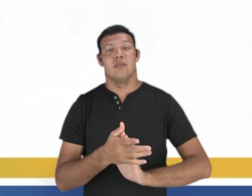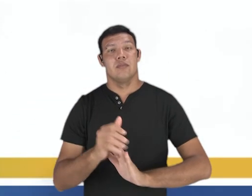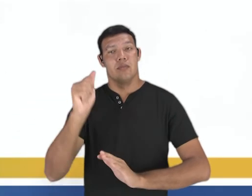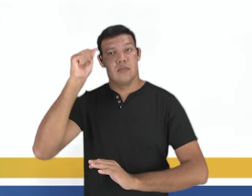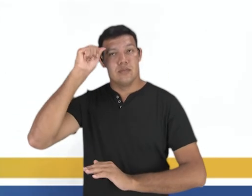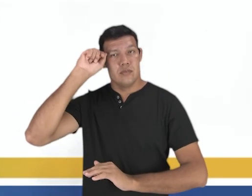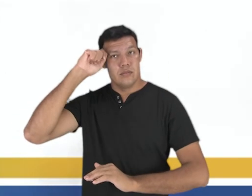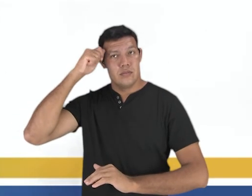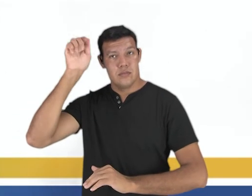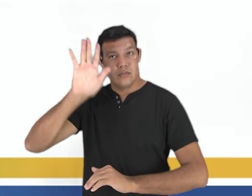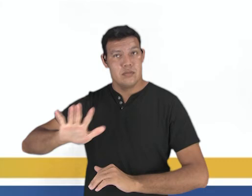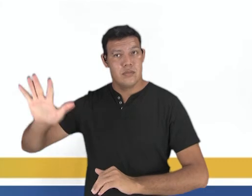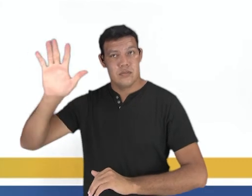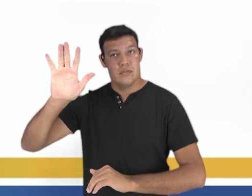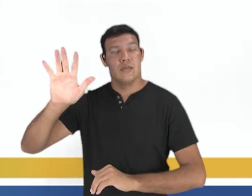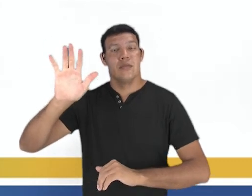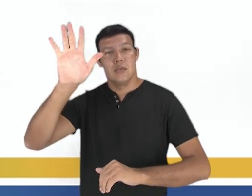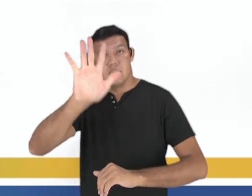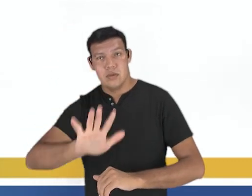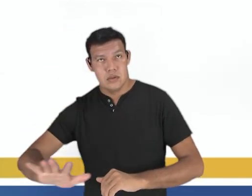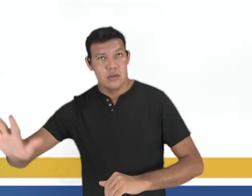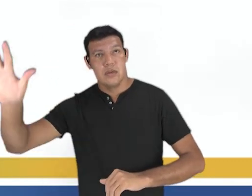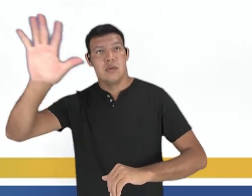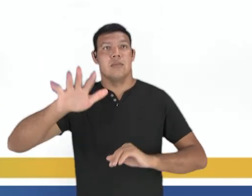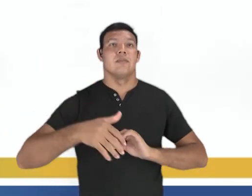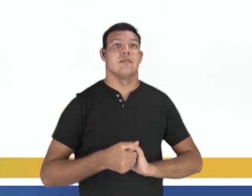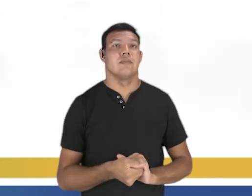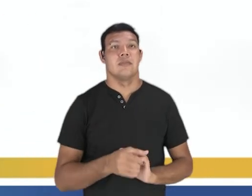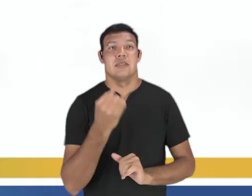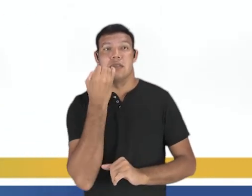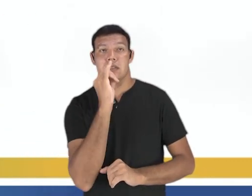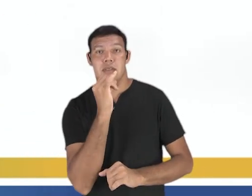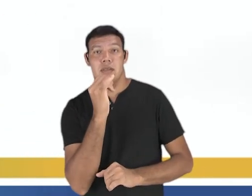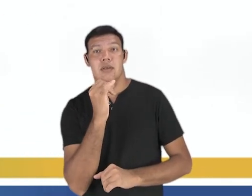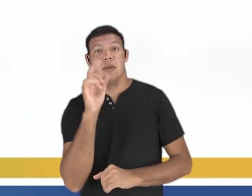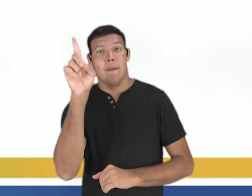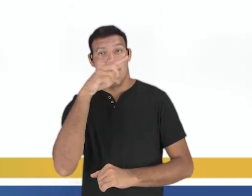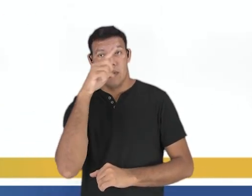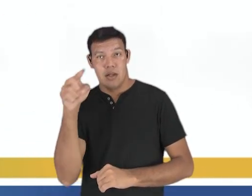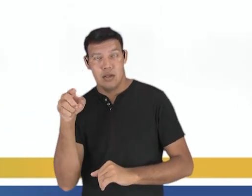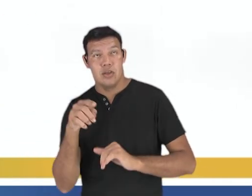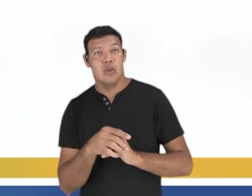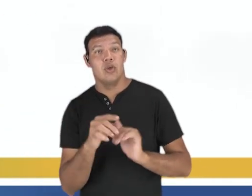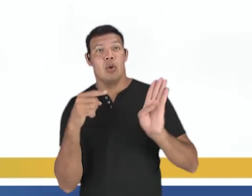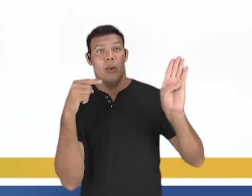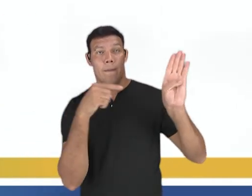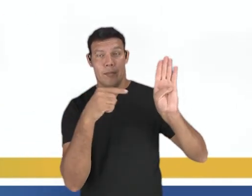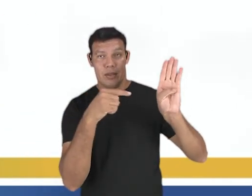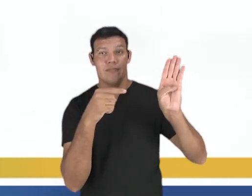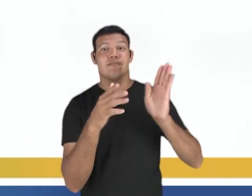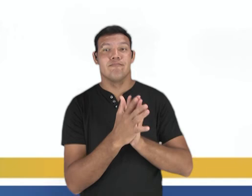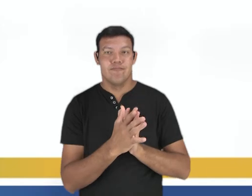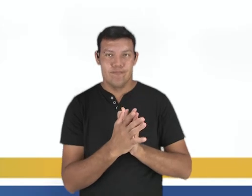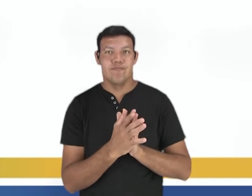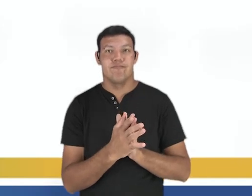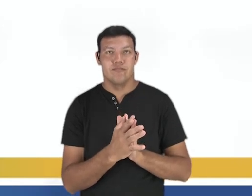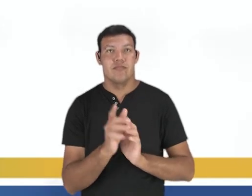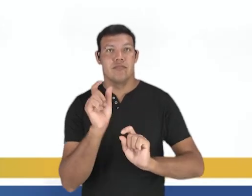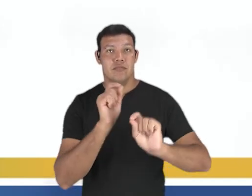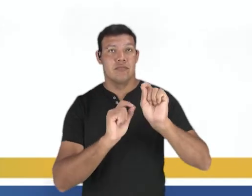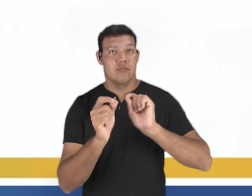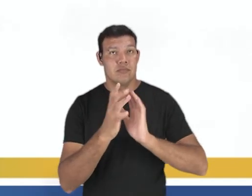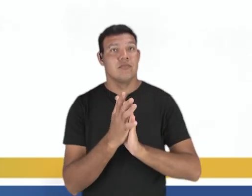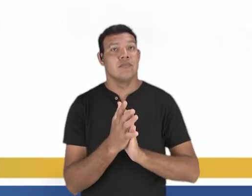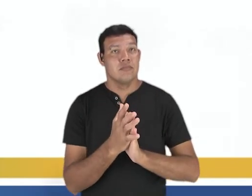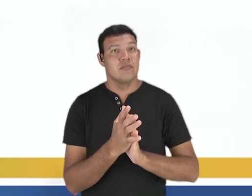lá. Se você marcou aí a letra B, você acertou. O Ocidente sempre se definiu em oposição a algo, ora em relação